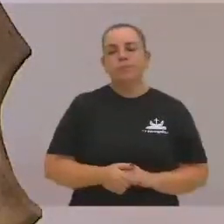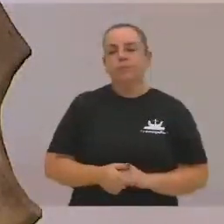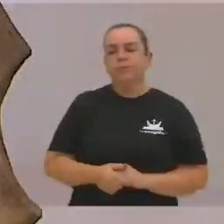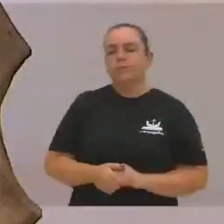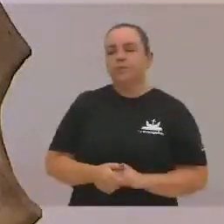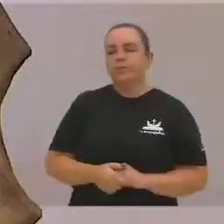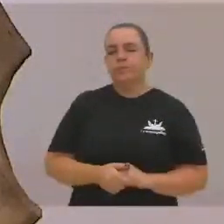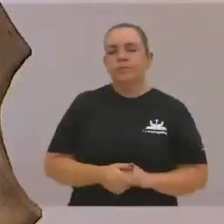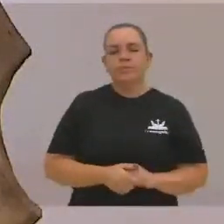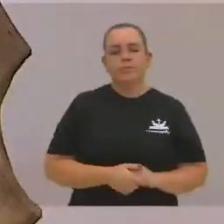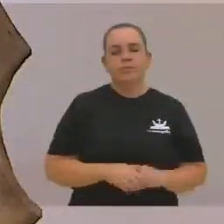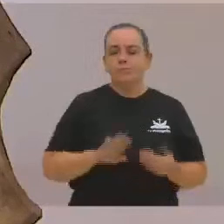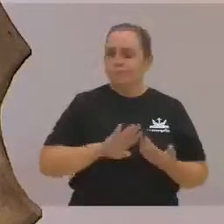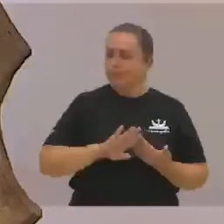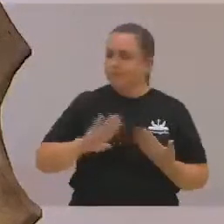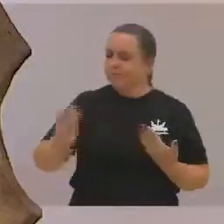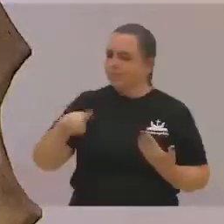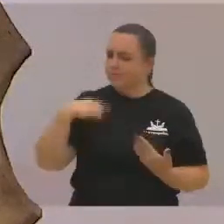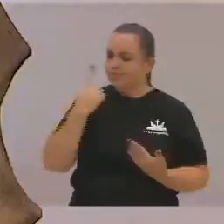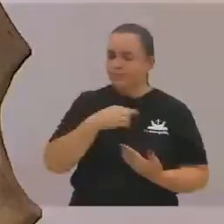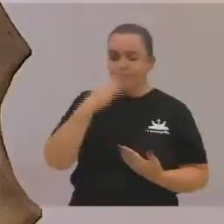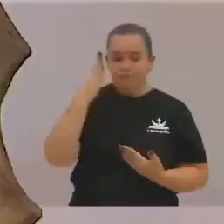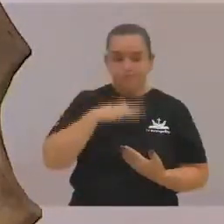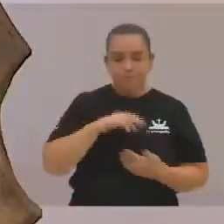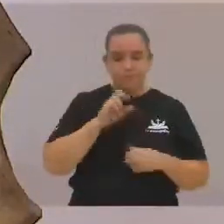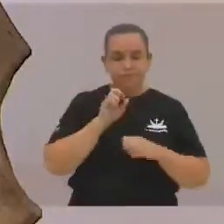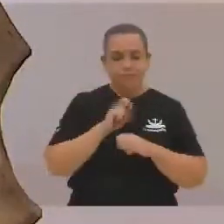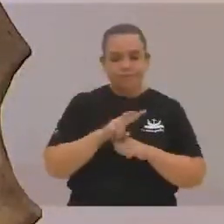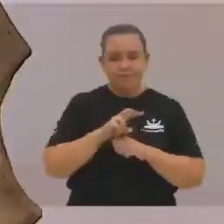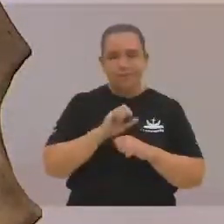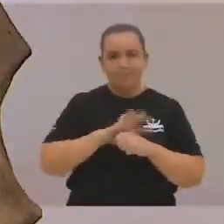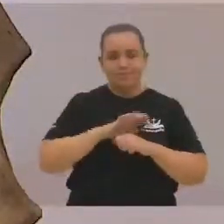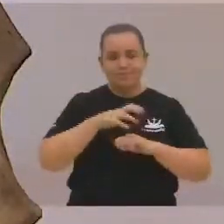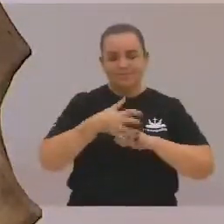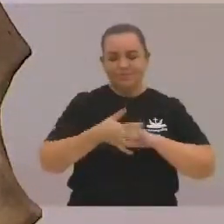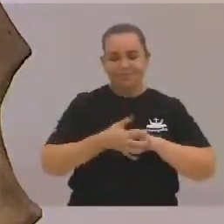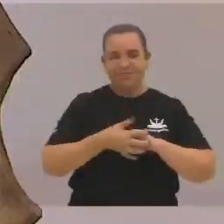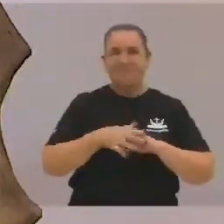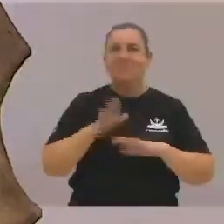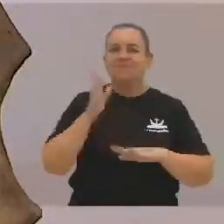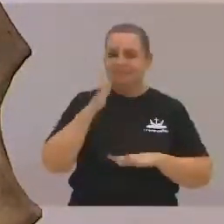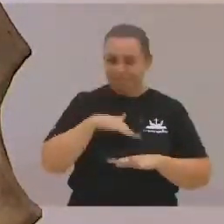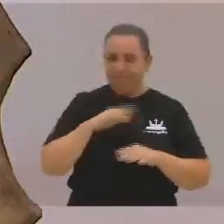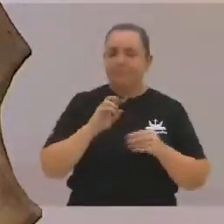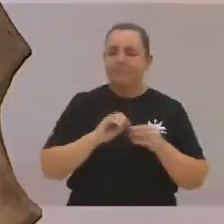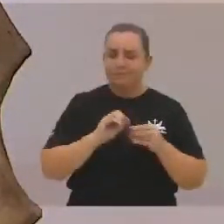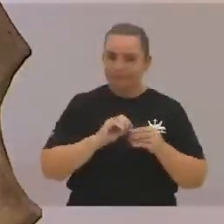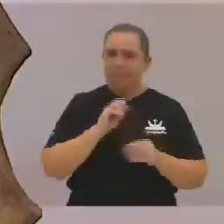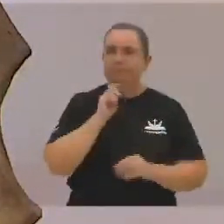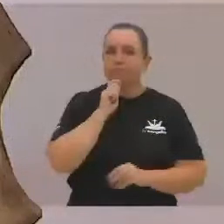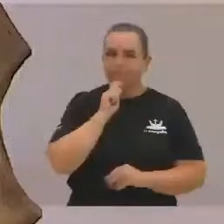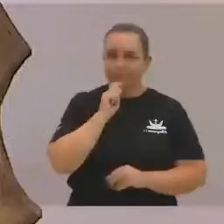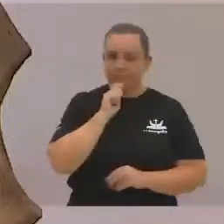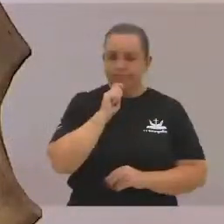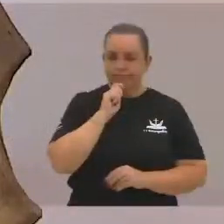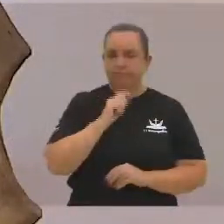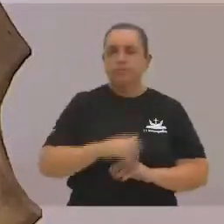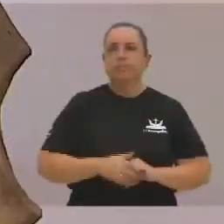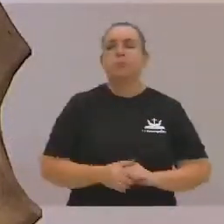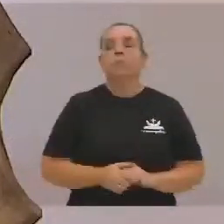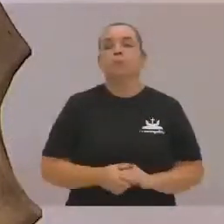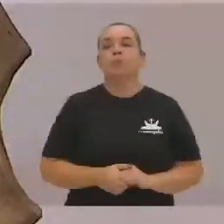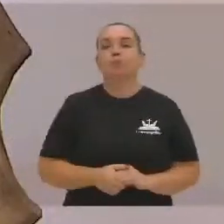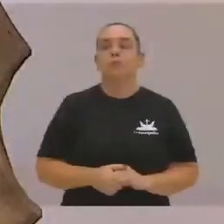Livra-nos, Mãe de Guadalupe, dos males deste vírus que ainda causa tanto mal na vida de tanta